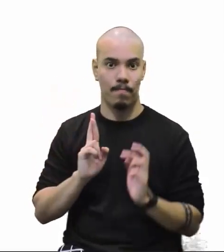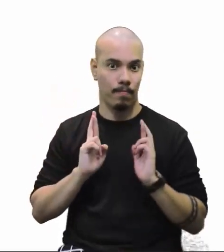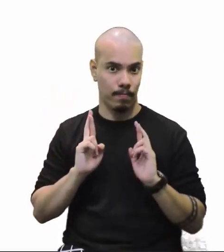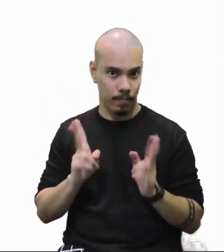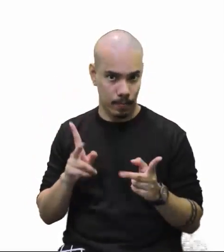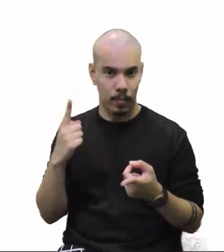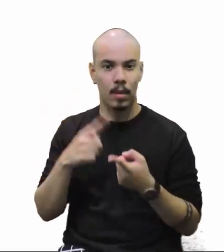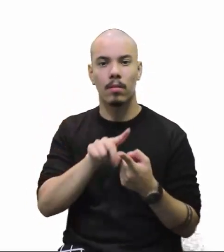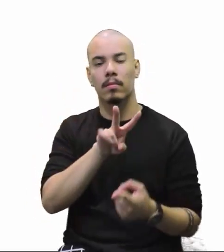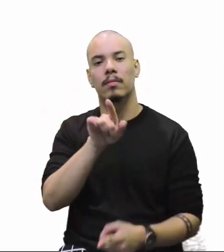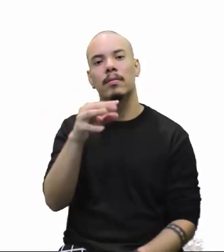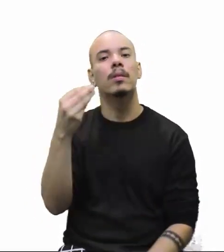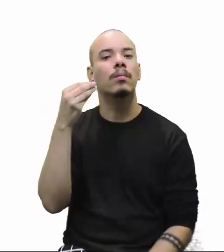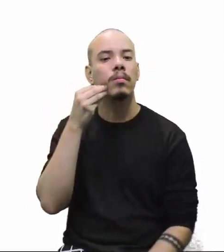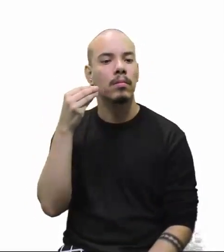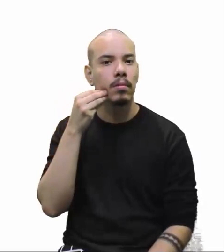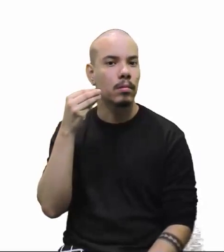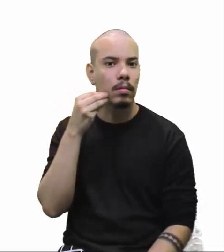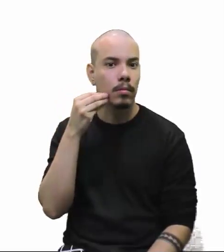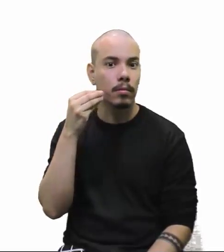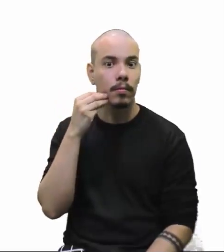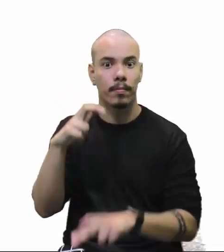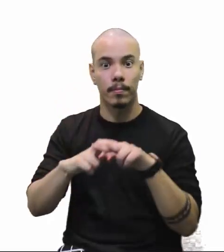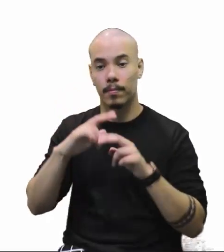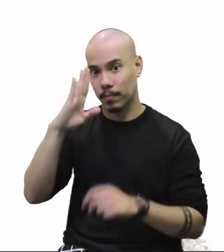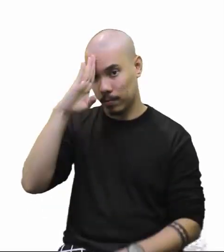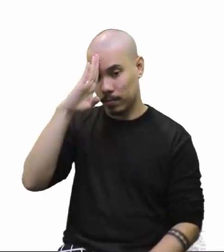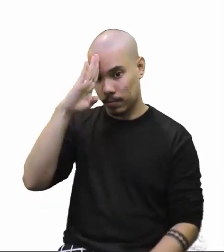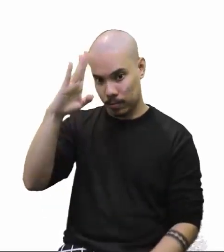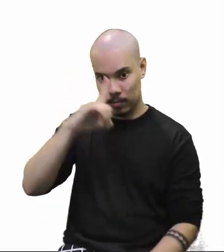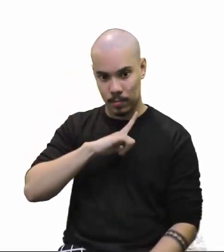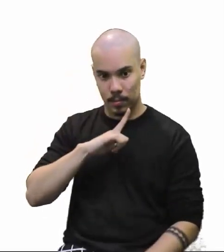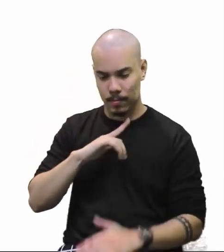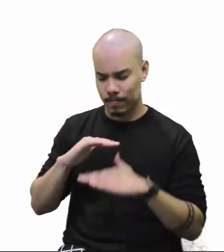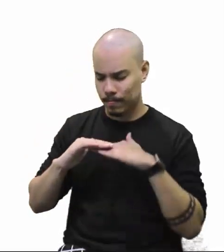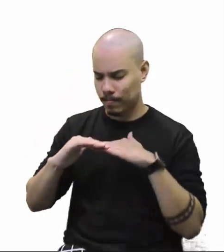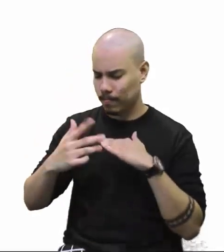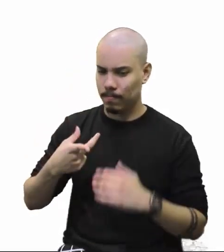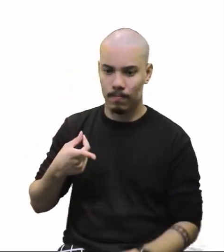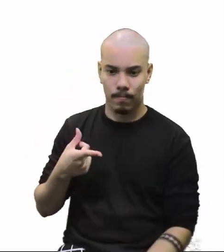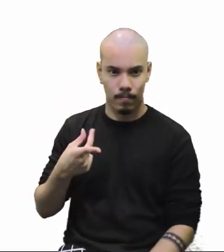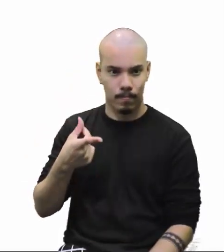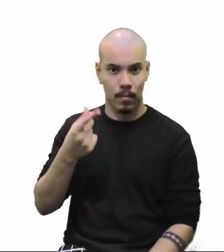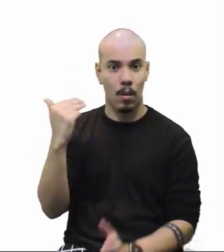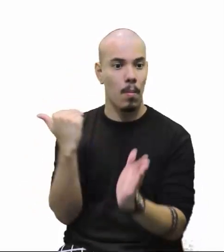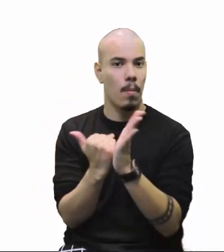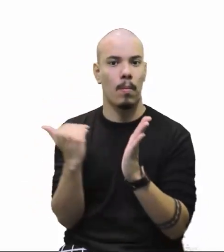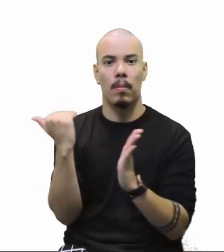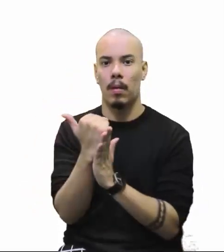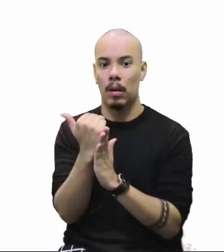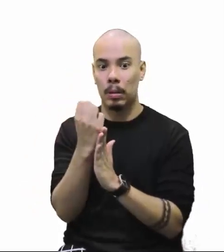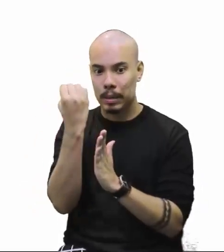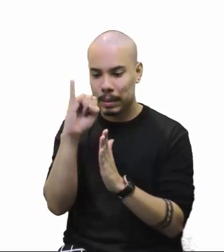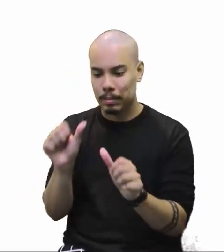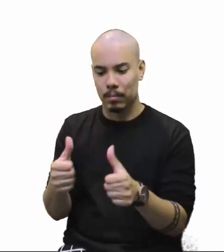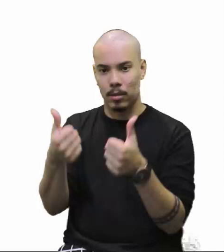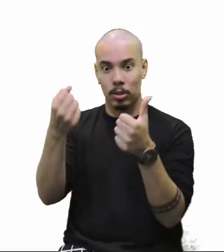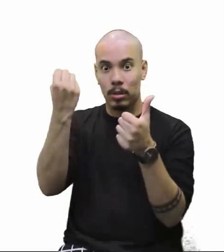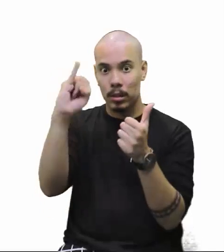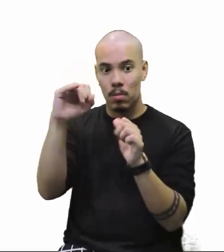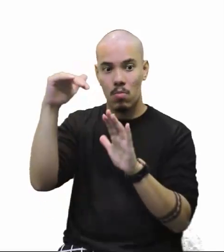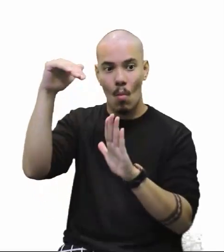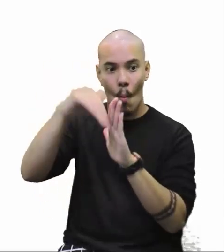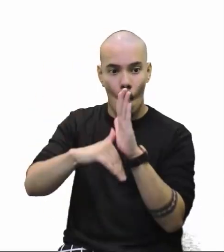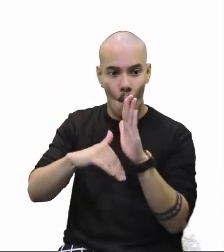que você vai testar. Voltímetro ideal tem a resistência infinita. Quanto maior a resistência do voltímetro, melhor. Quanto menor a